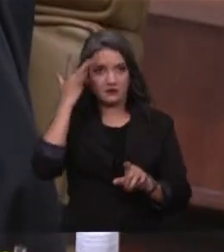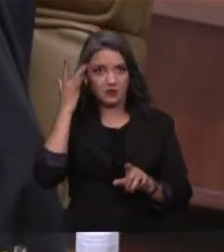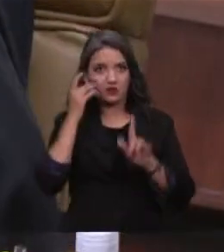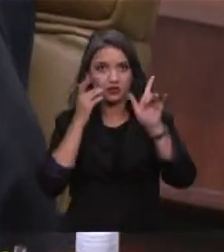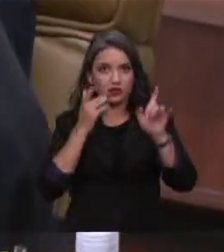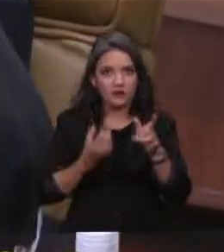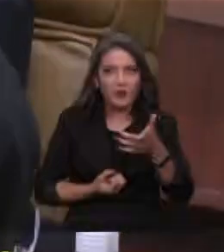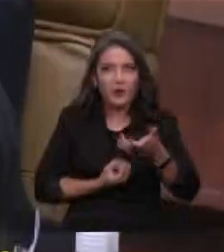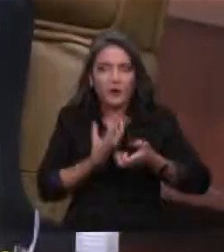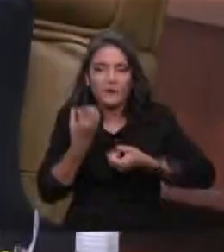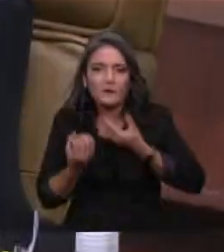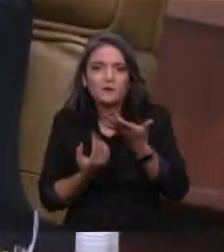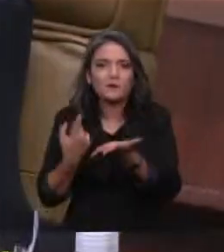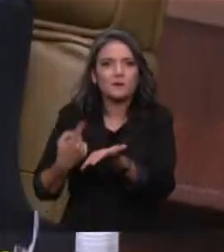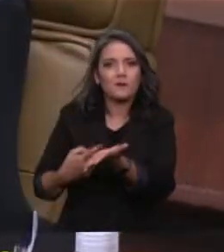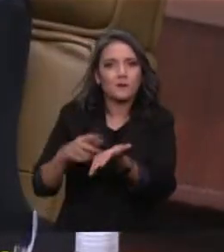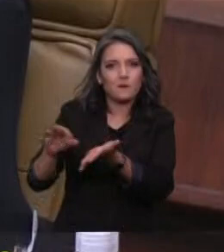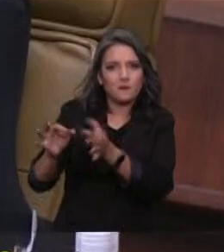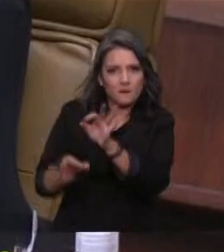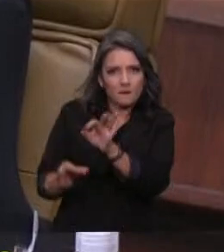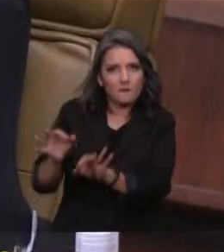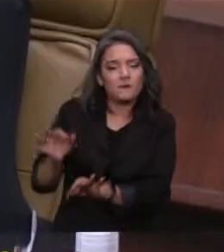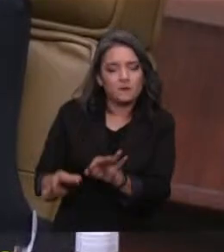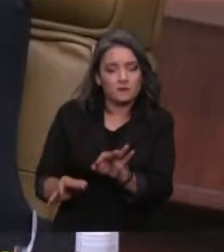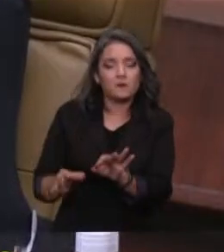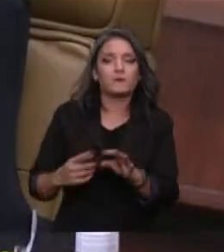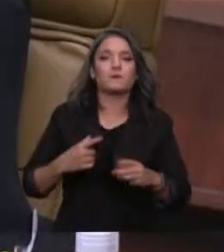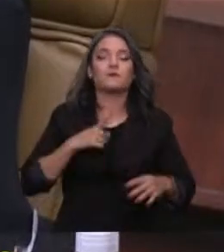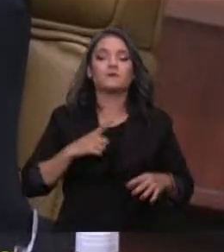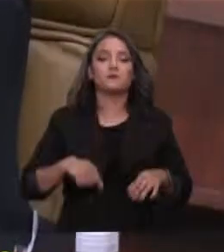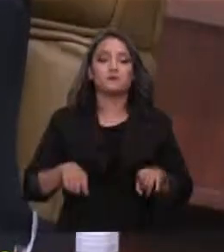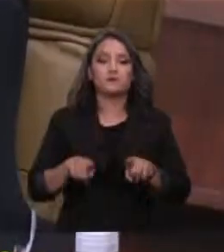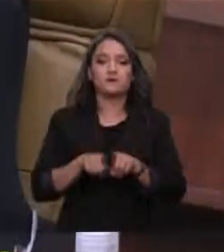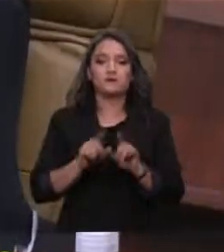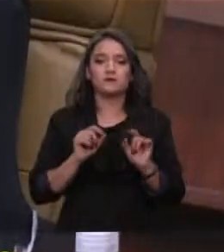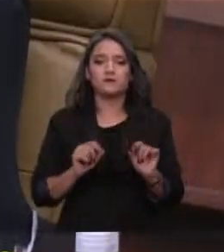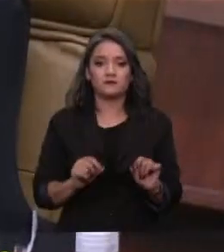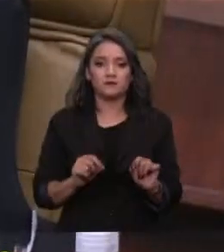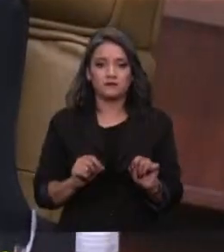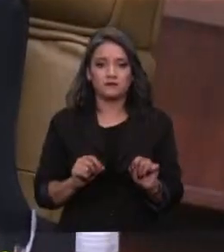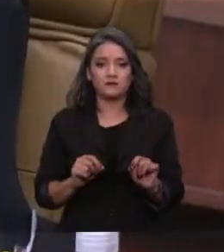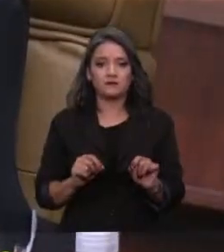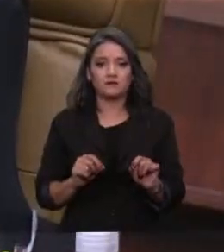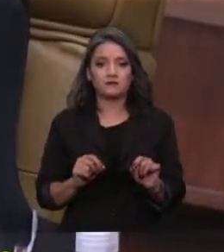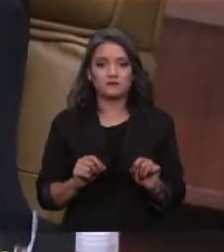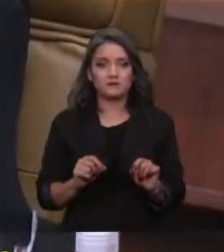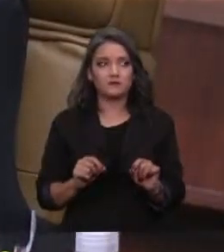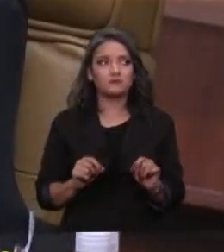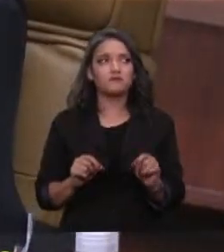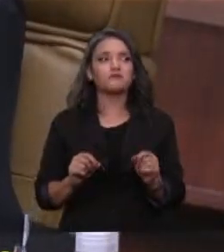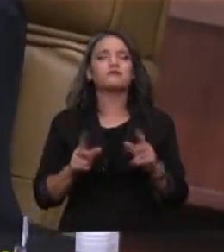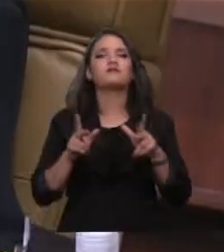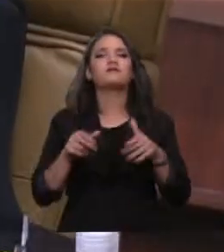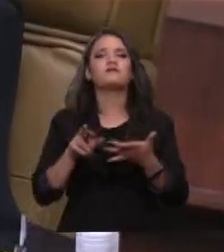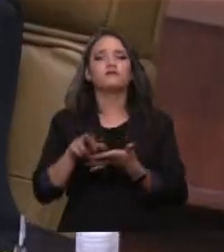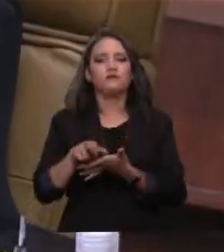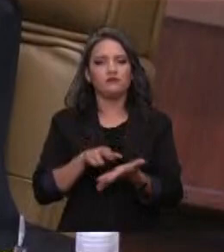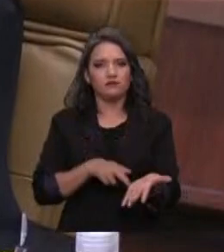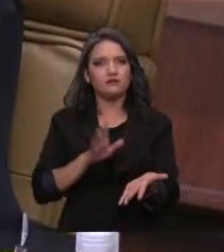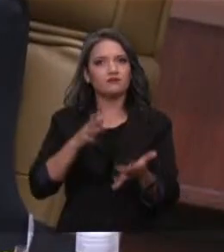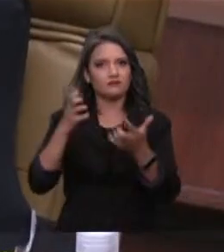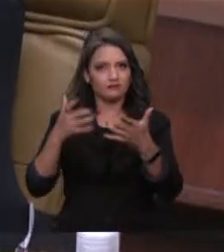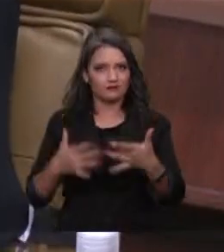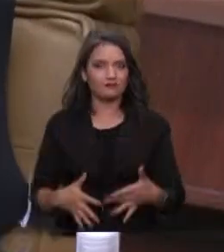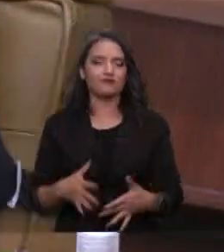colaboradores, nós temos, à luz também do que exposto pelo eminente relator e pelo